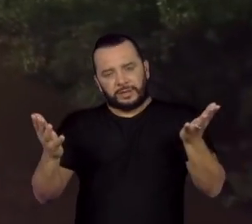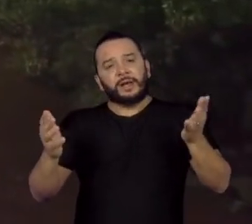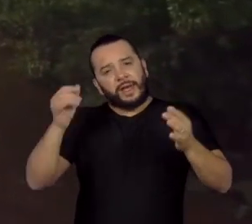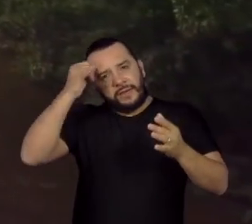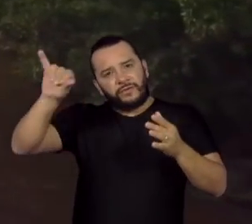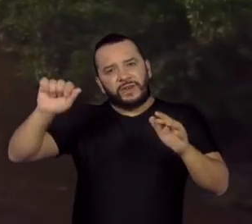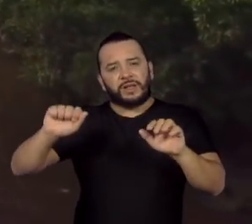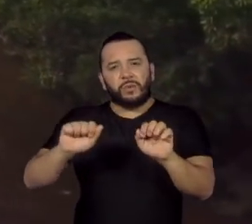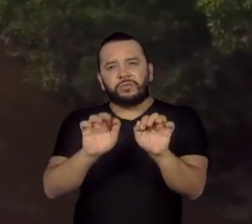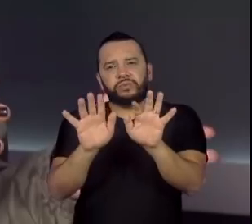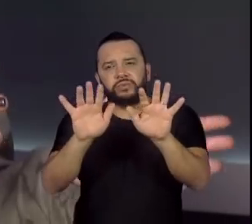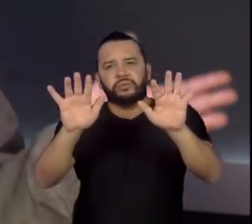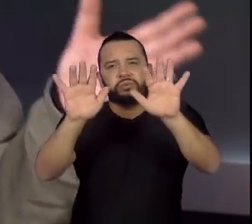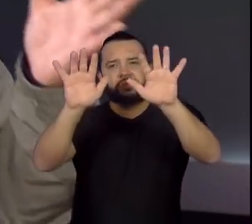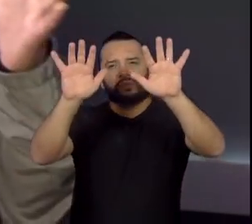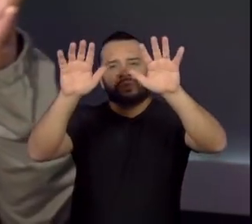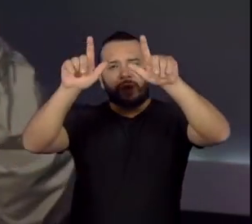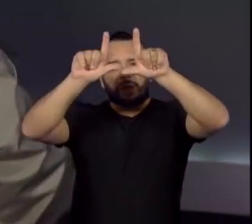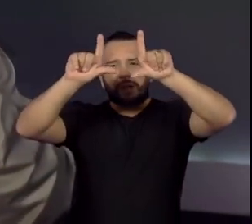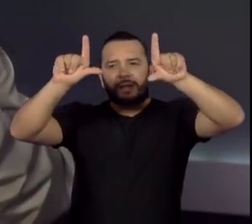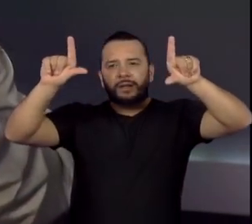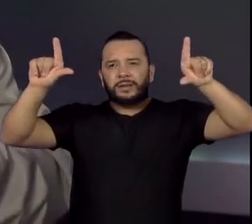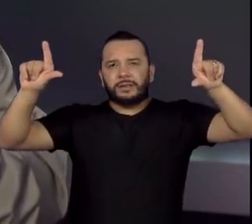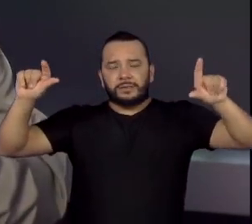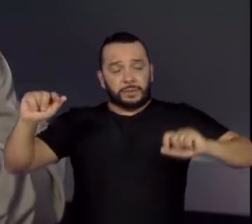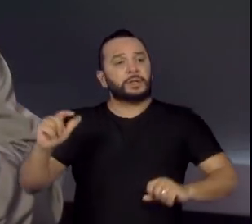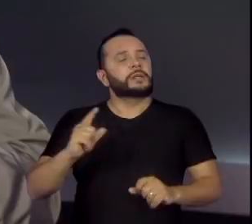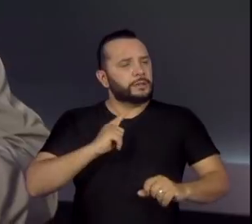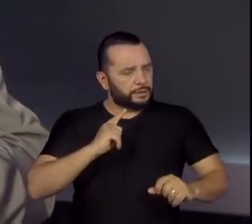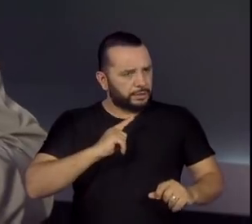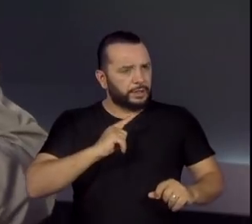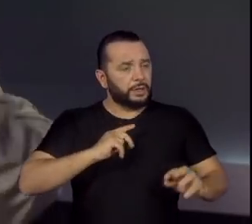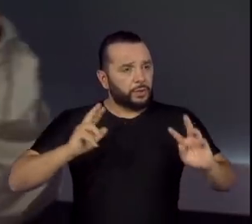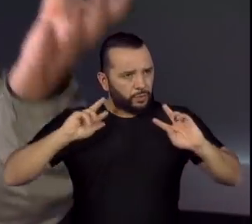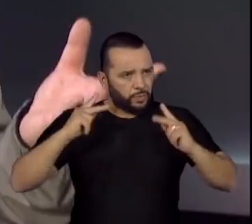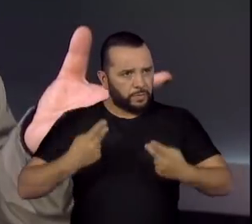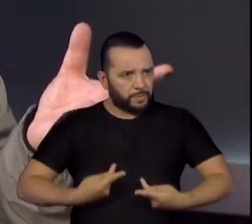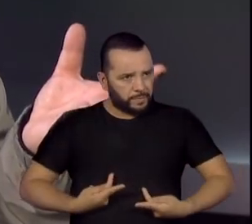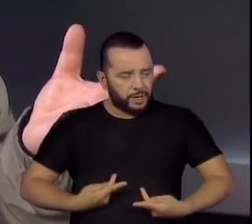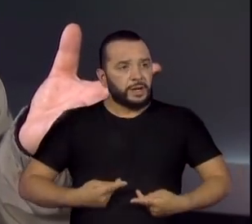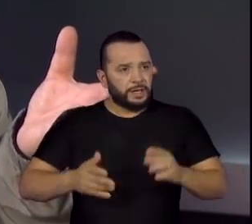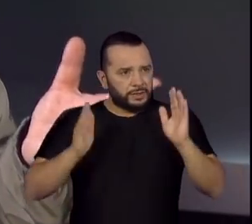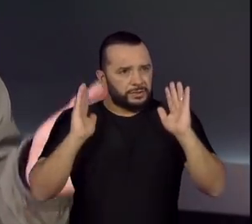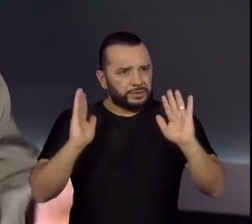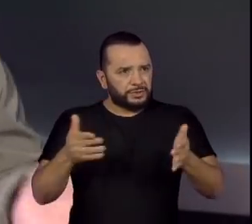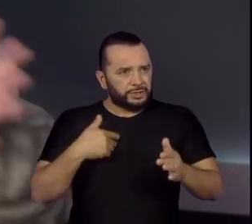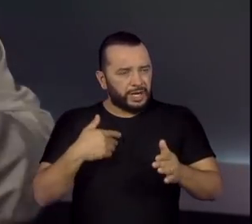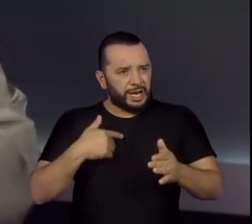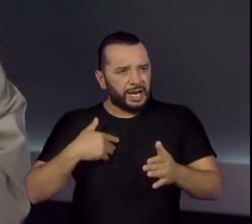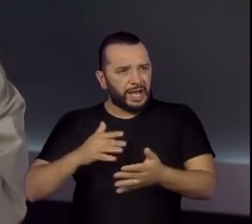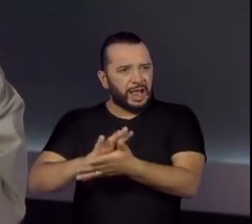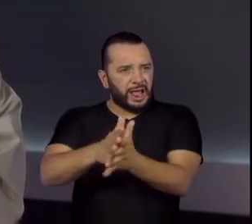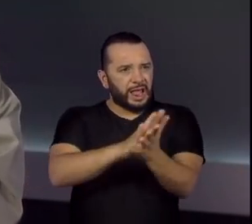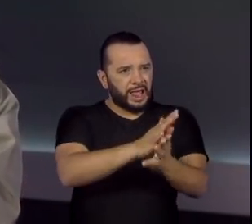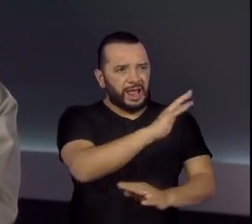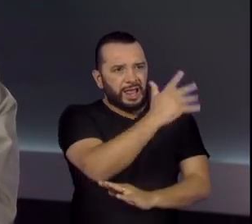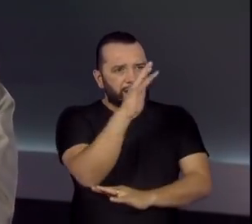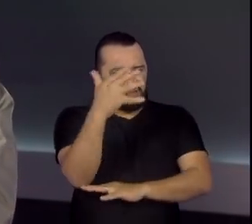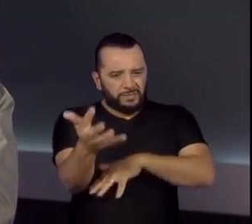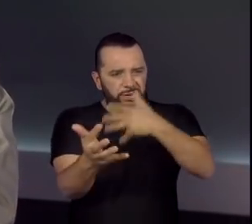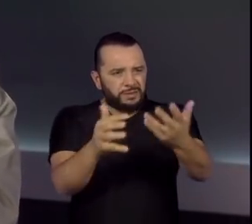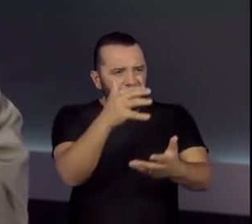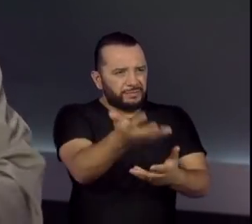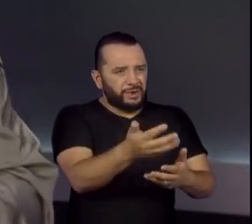do homem que provoca perda de biodiversidade com o desmatamento, por exemplo, e que acelera as